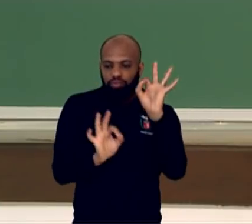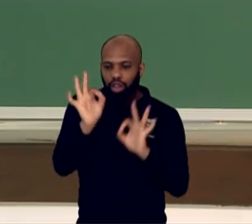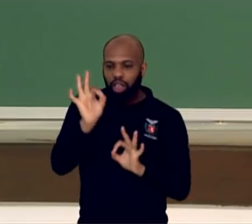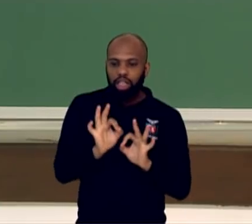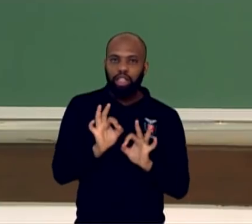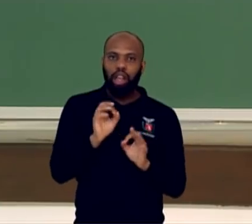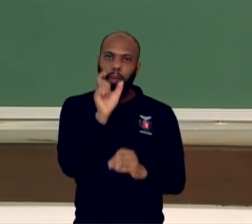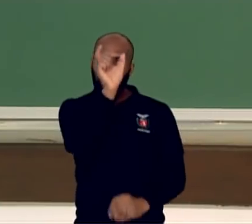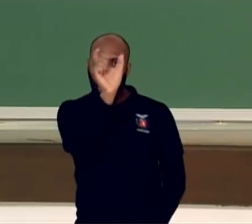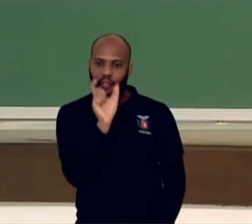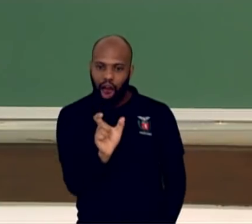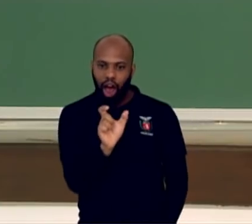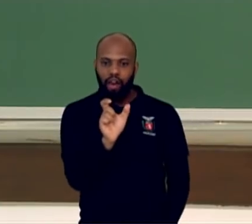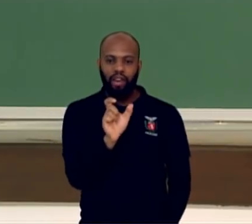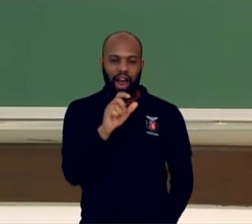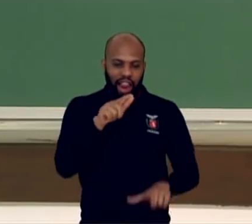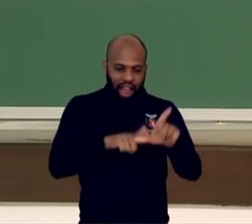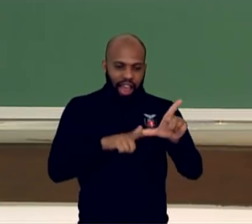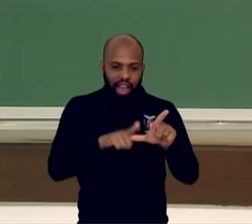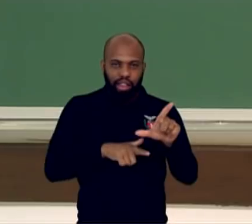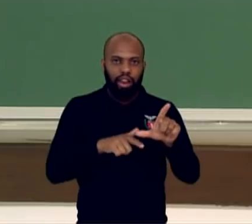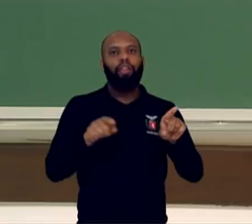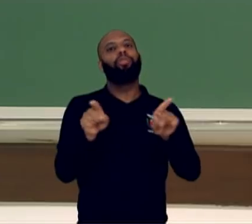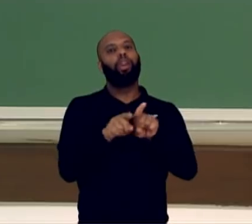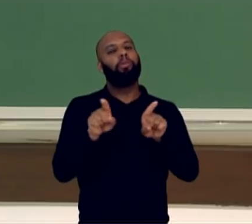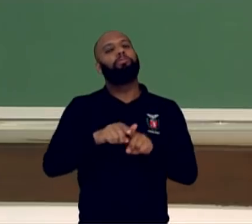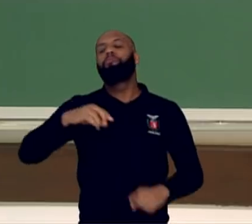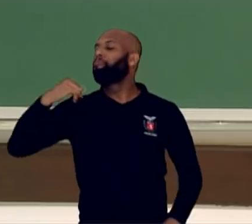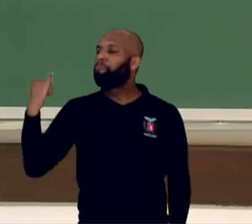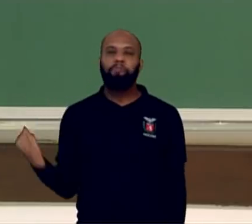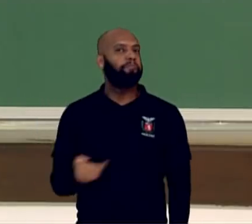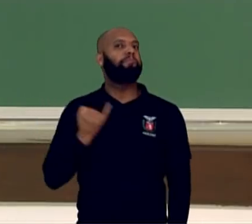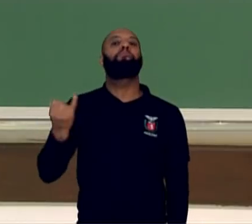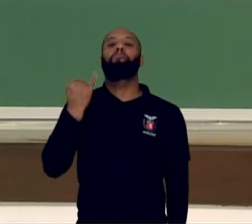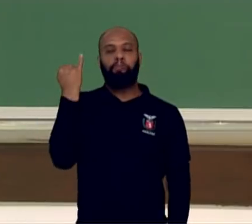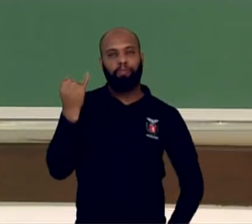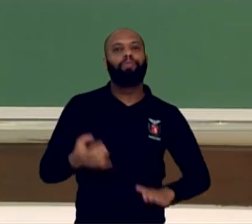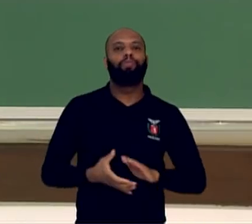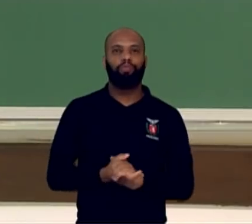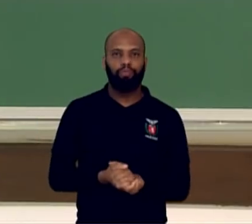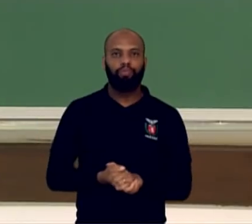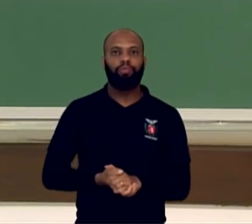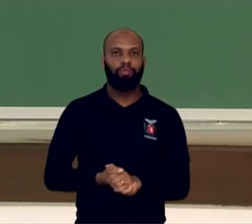das palavras e das letras na página, ela é muito importante.